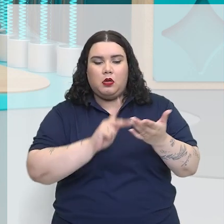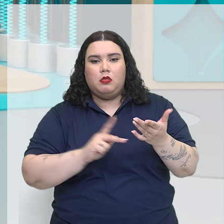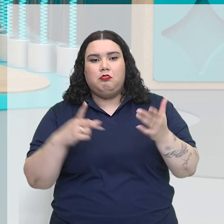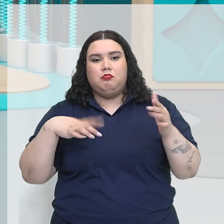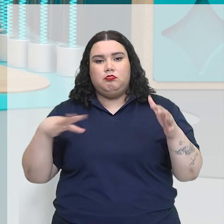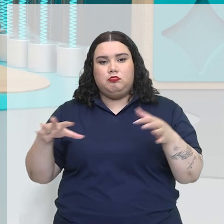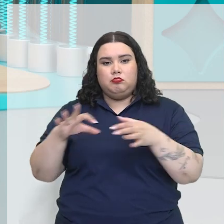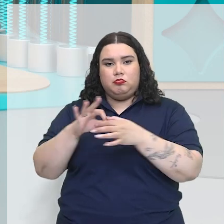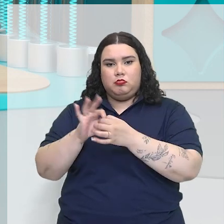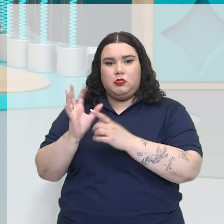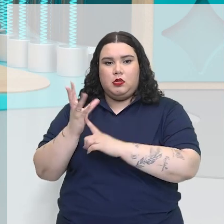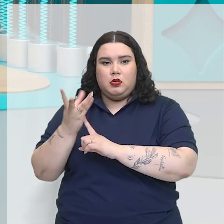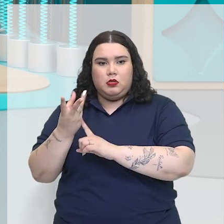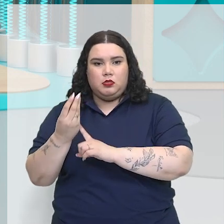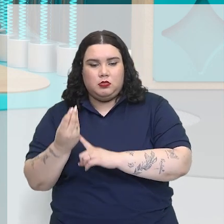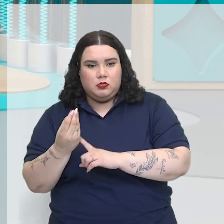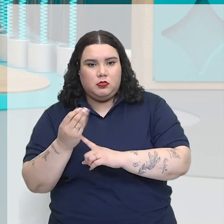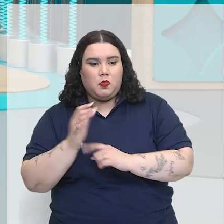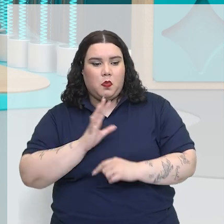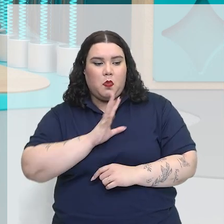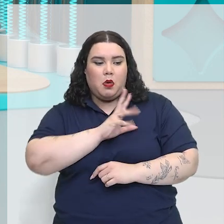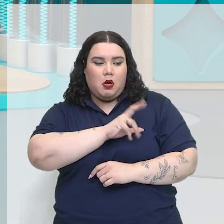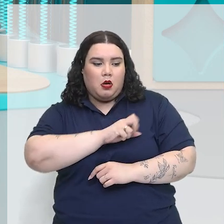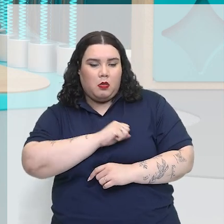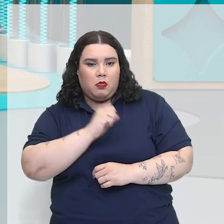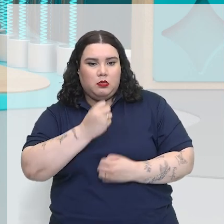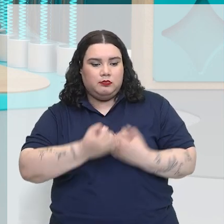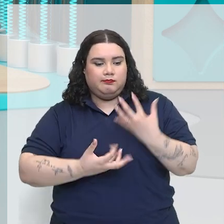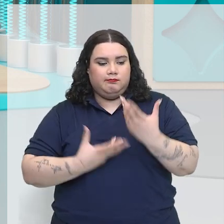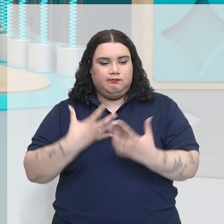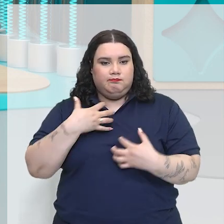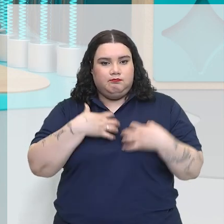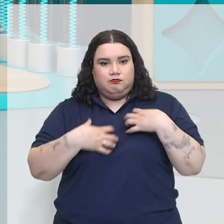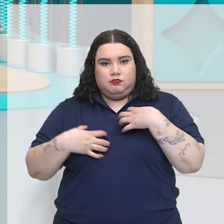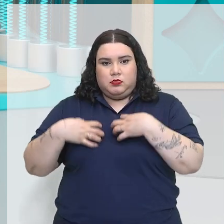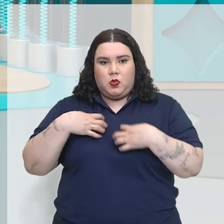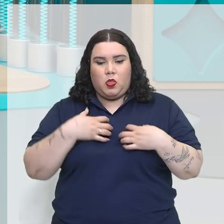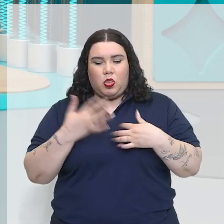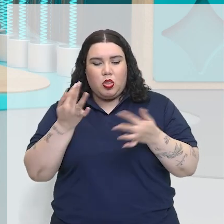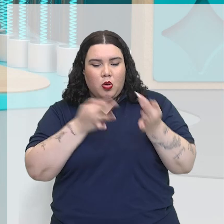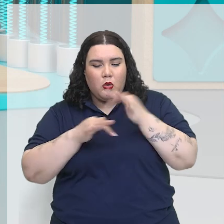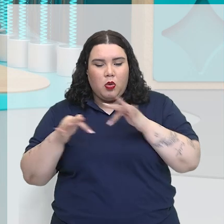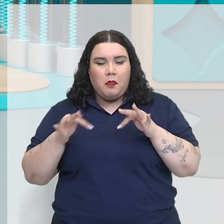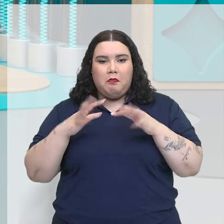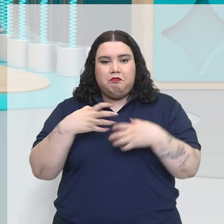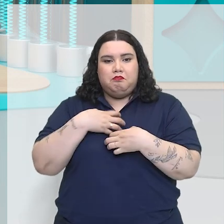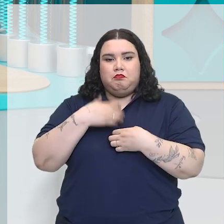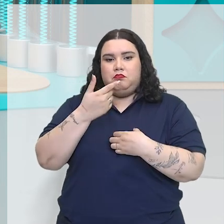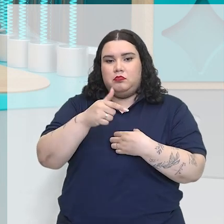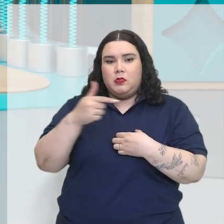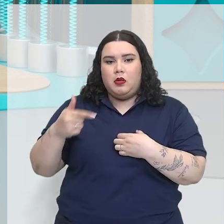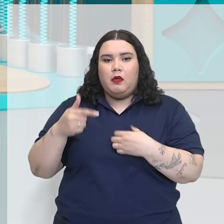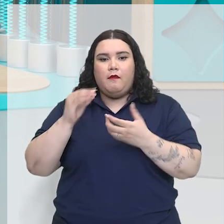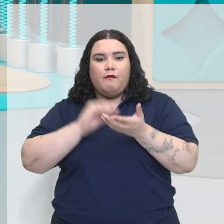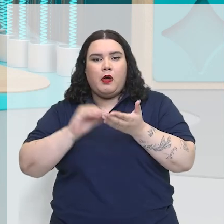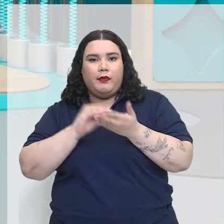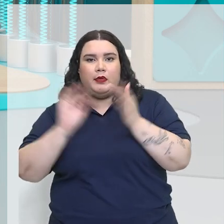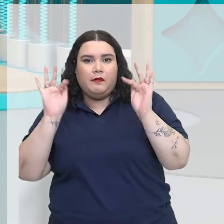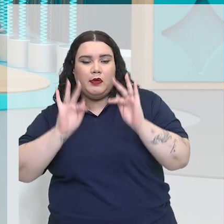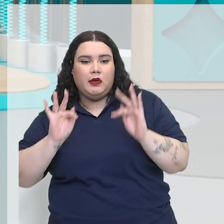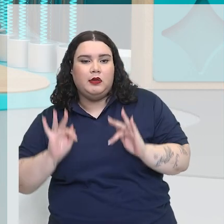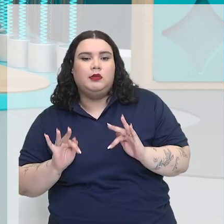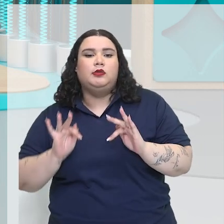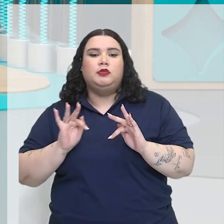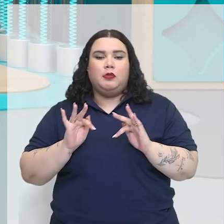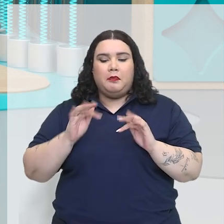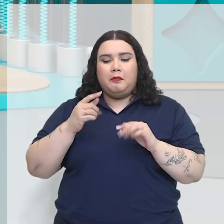como vocês estão vendo. O amor é o fogo que arde sem se ver, é ferida que dói e não se sente, é um contentamento descontente, é dor que desatina